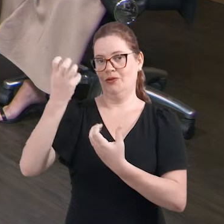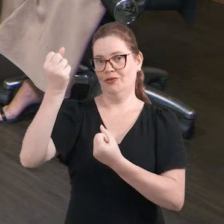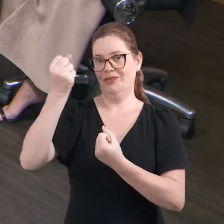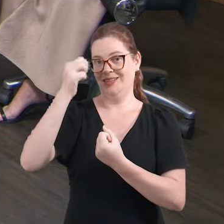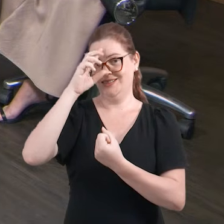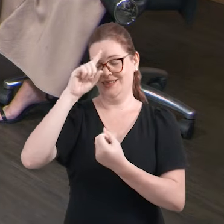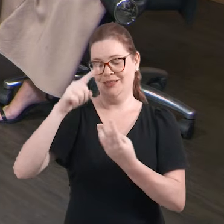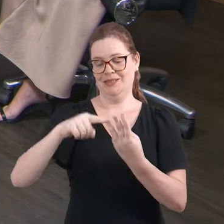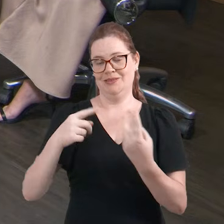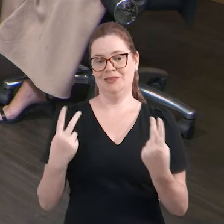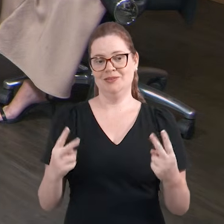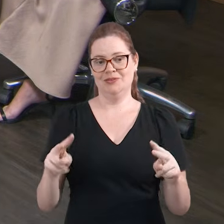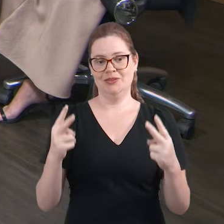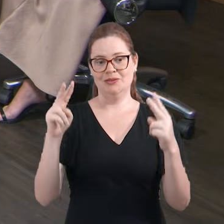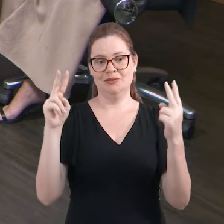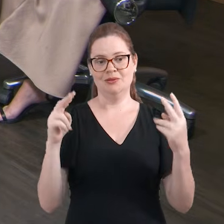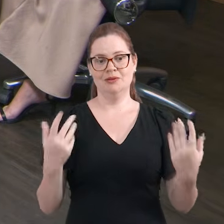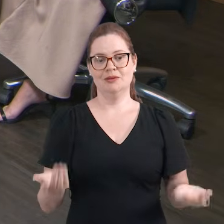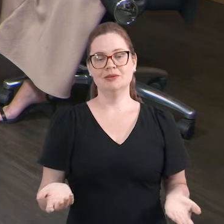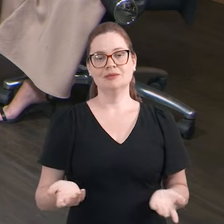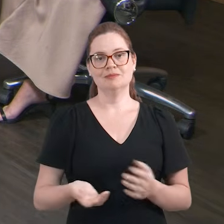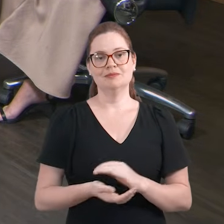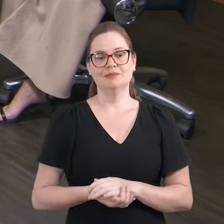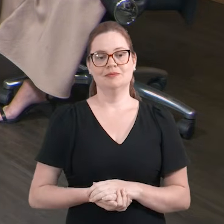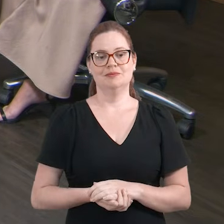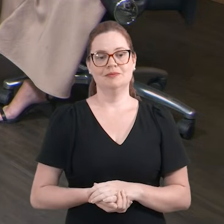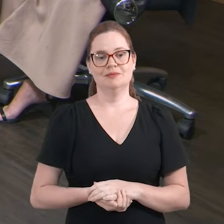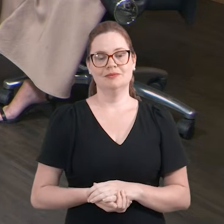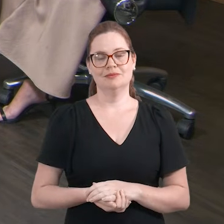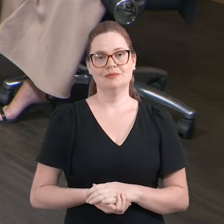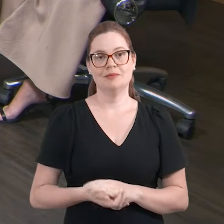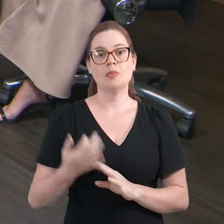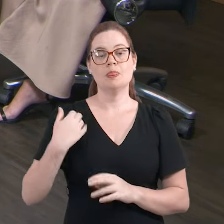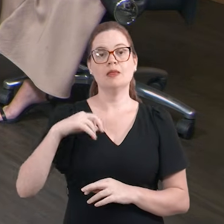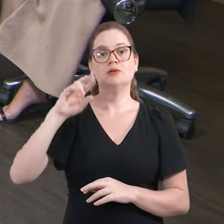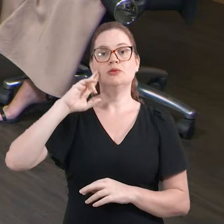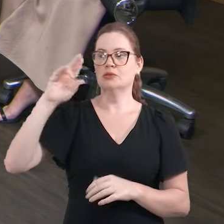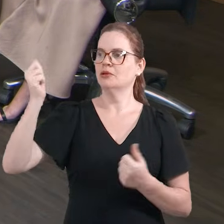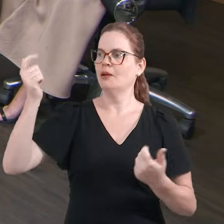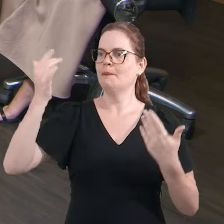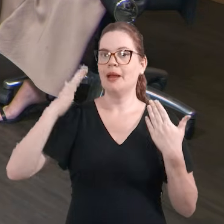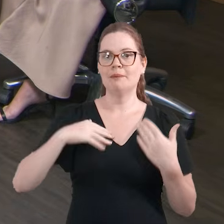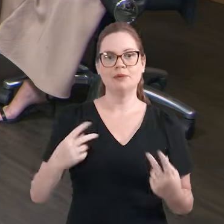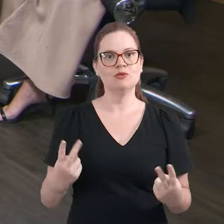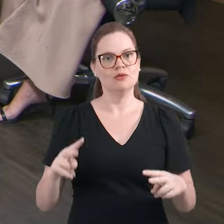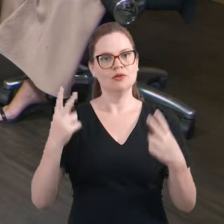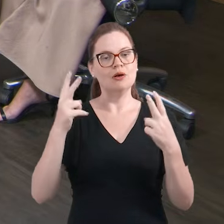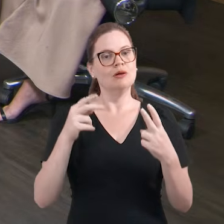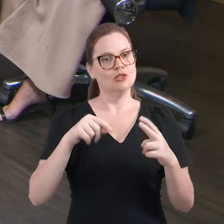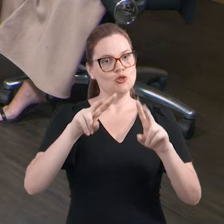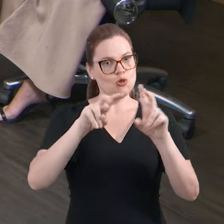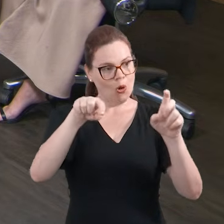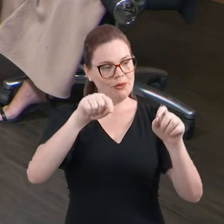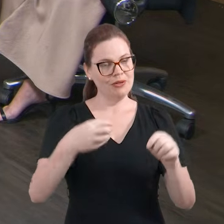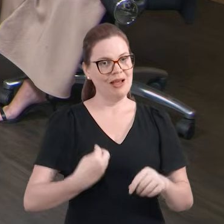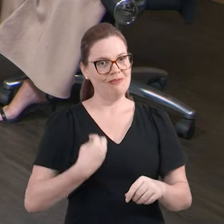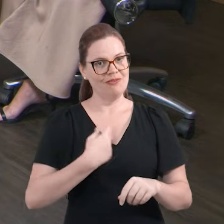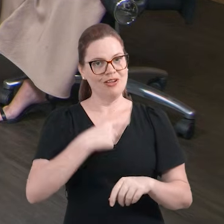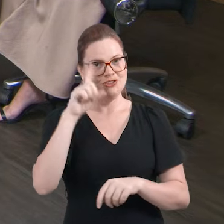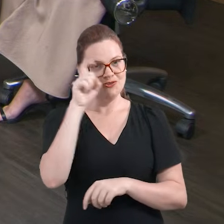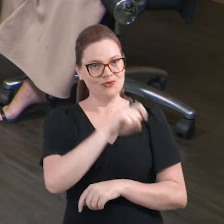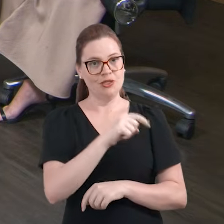Amém. sobre vitória. Coisa, hein? E o Senhor deu a vitória naquela Amém. situação. Glória a Deus.